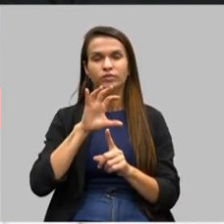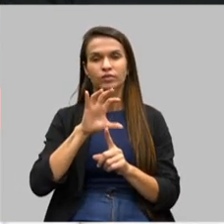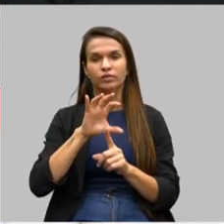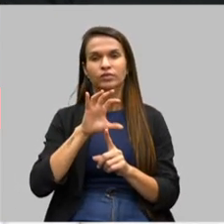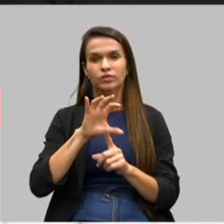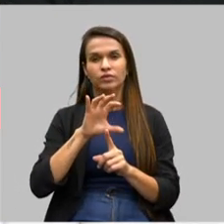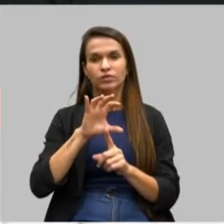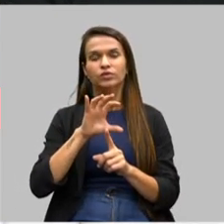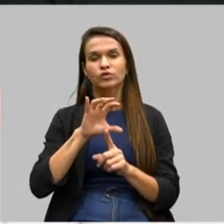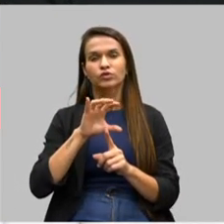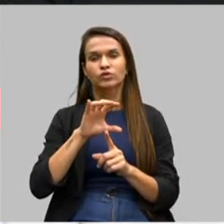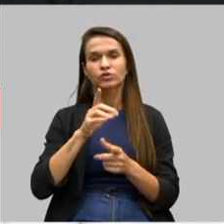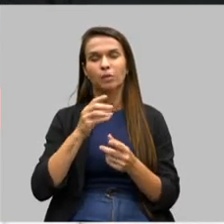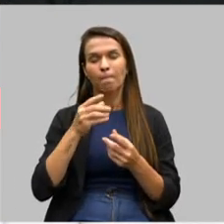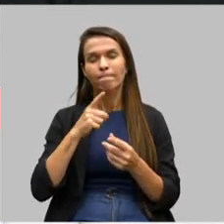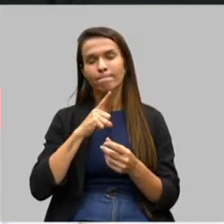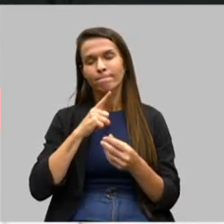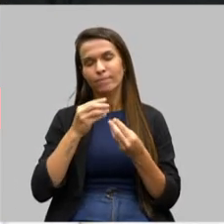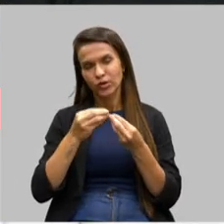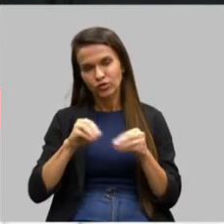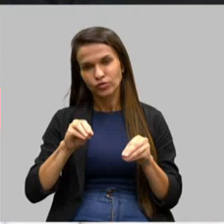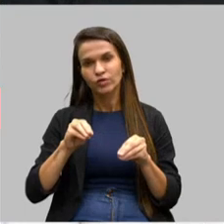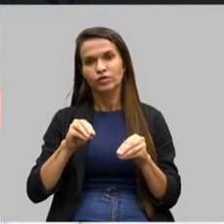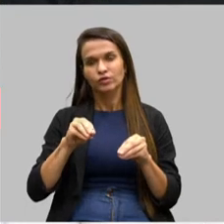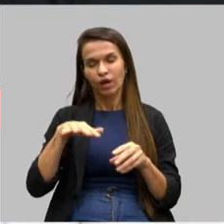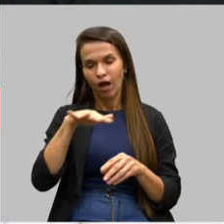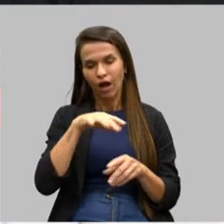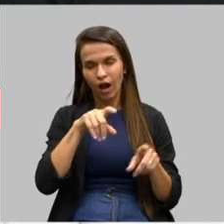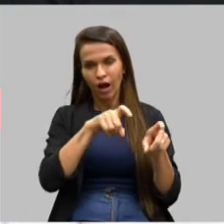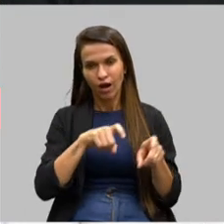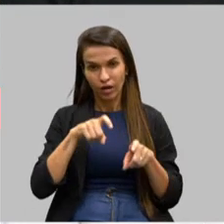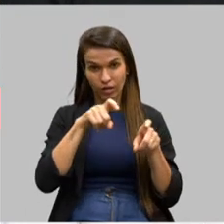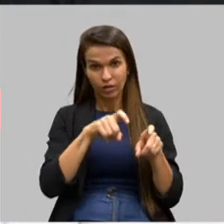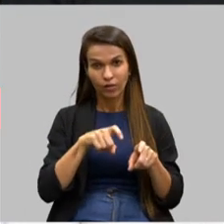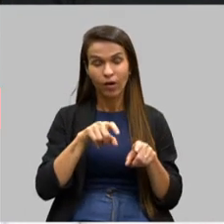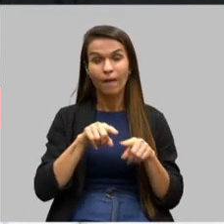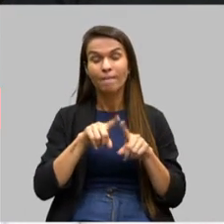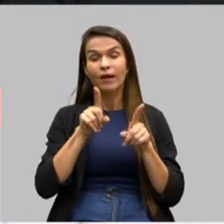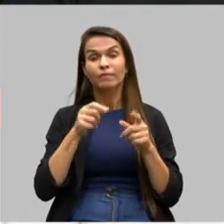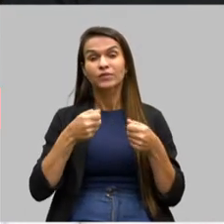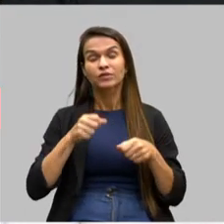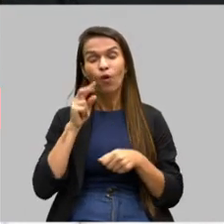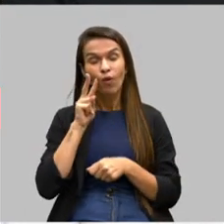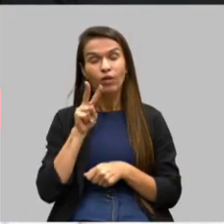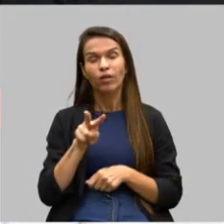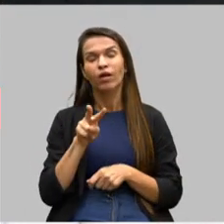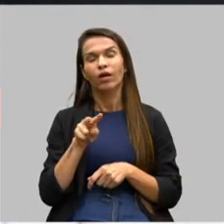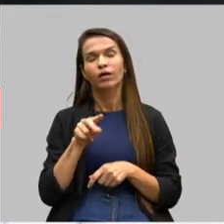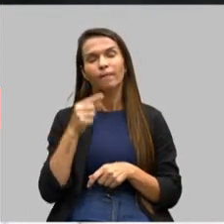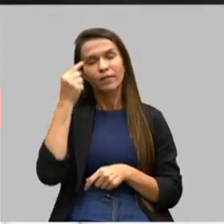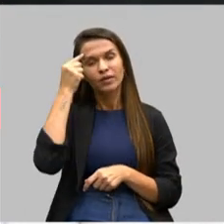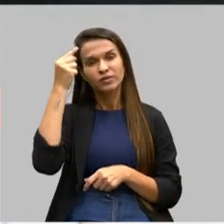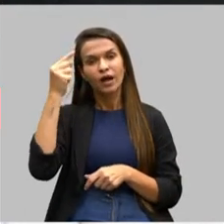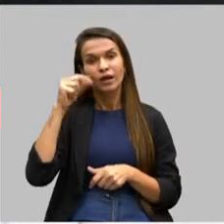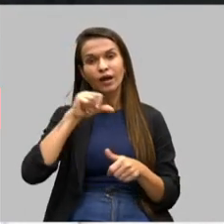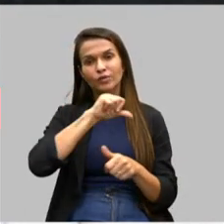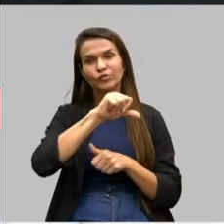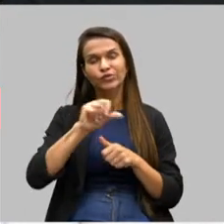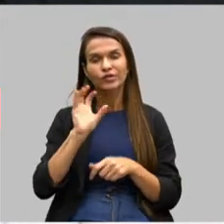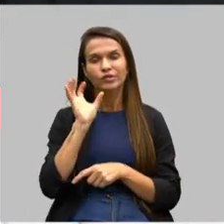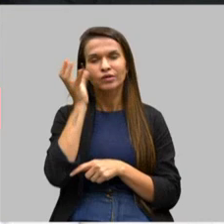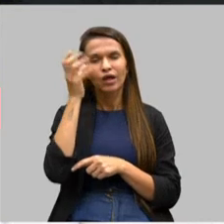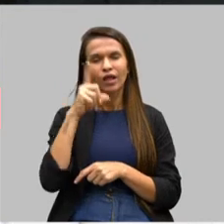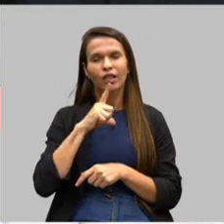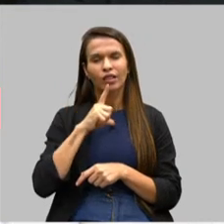o setor agrícola, mas nós precisamos olhar também e pensar que as mudanças climáticas afetam